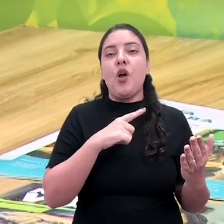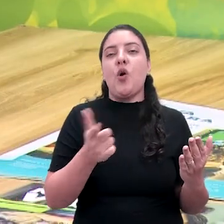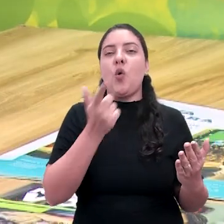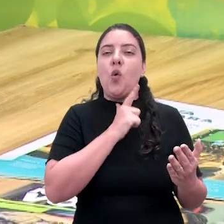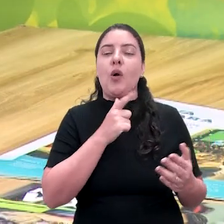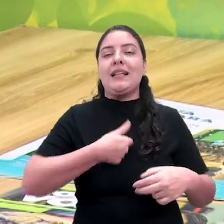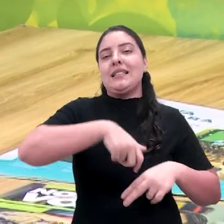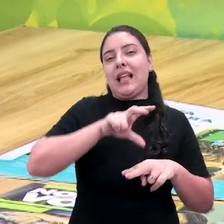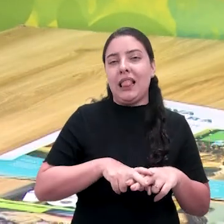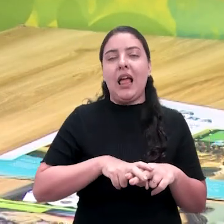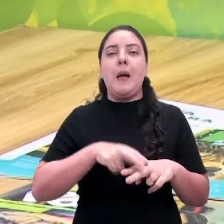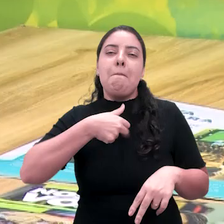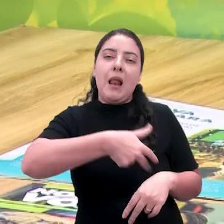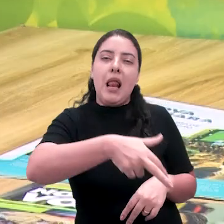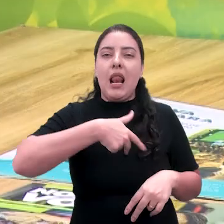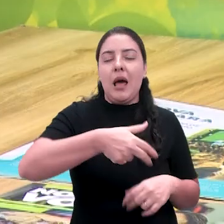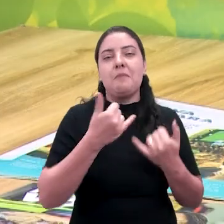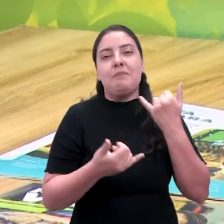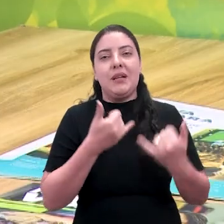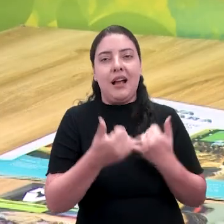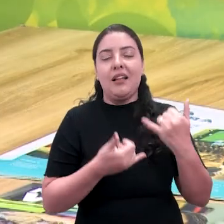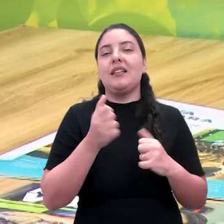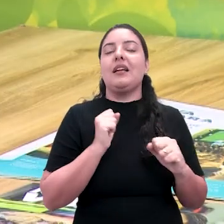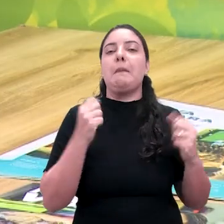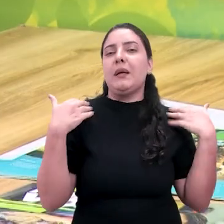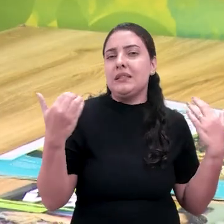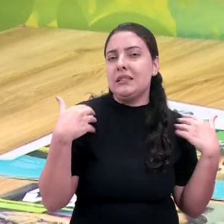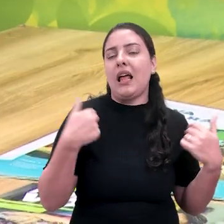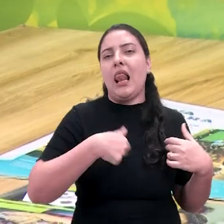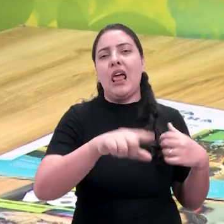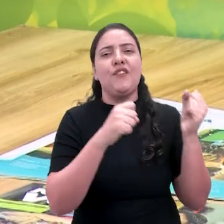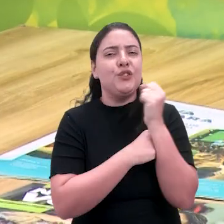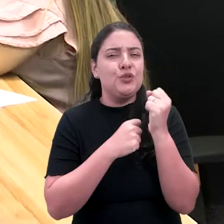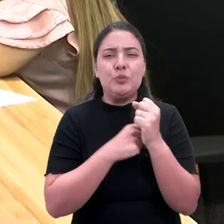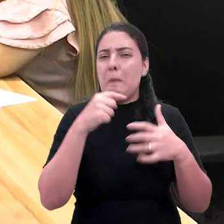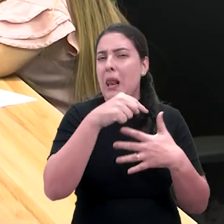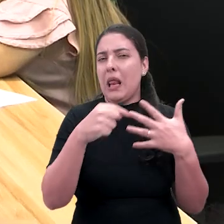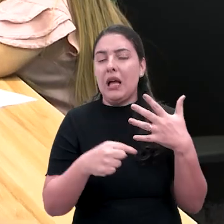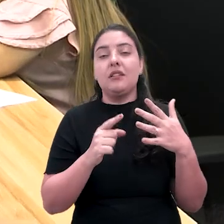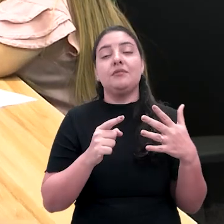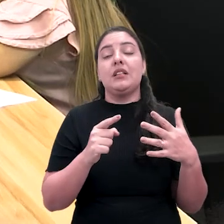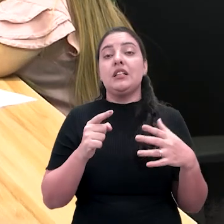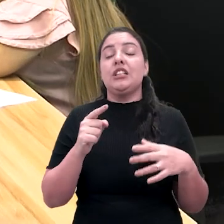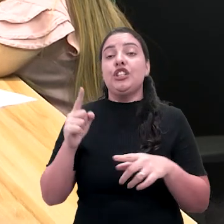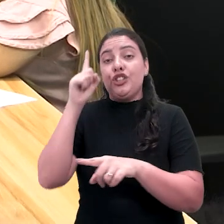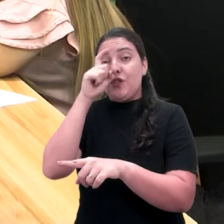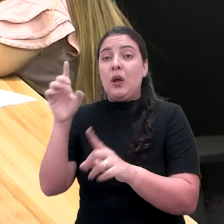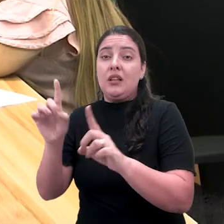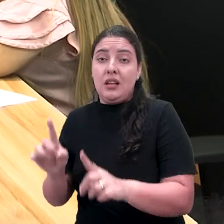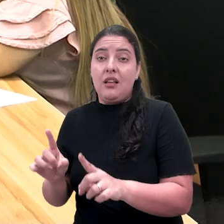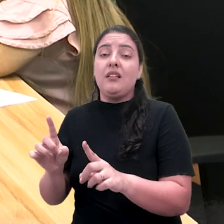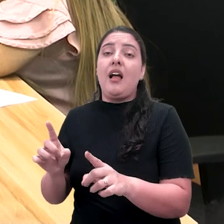correr, sentar no chão, né? Brincar, passear, levar para todo lugar. E a maior dificuldade que eu tive foi essa relação